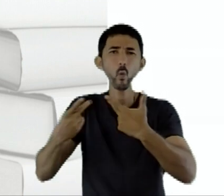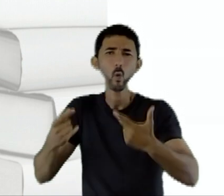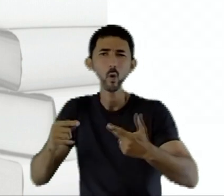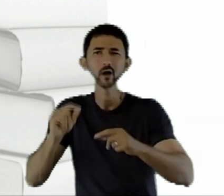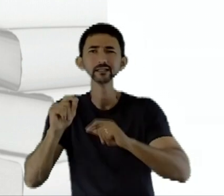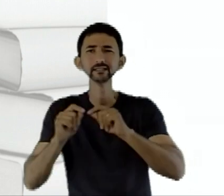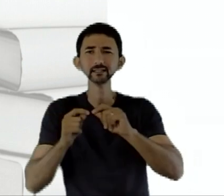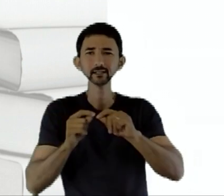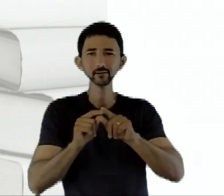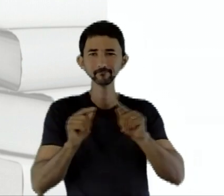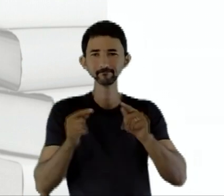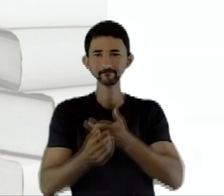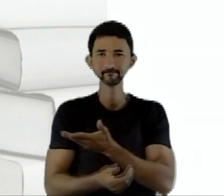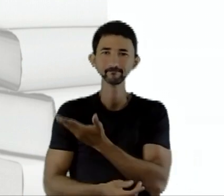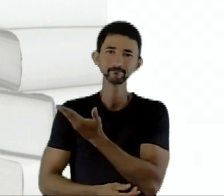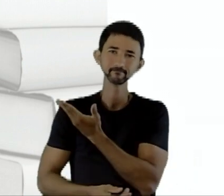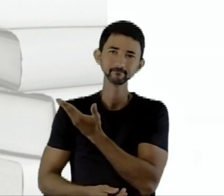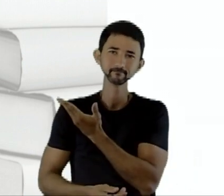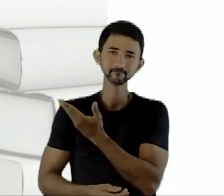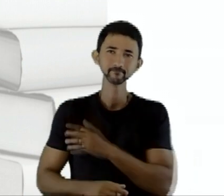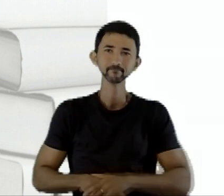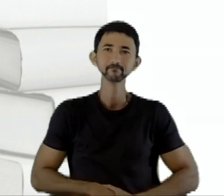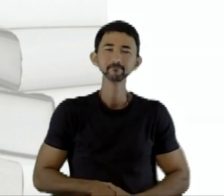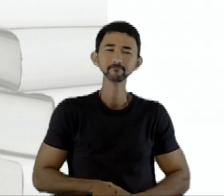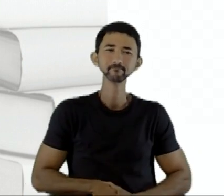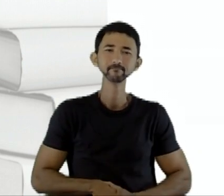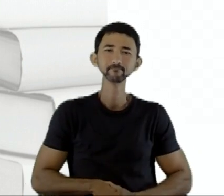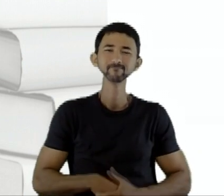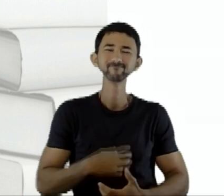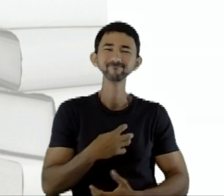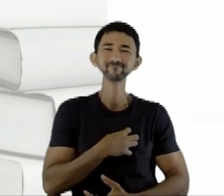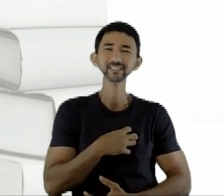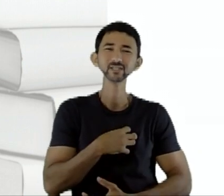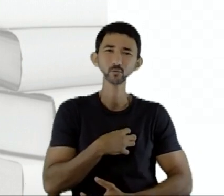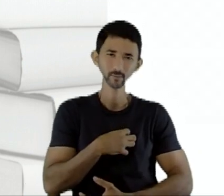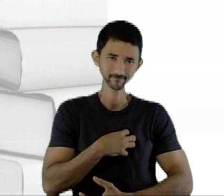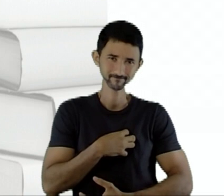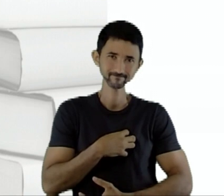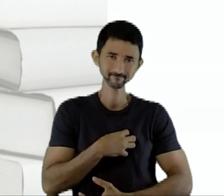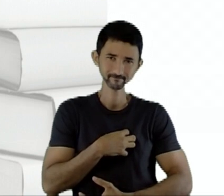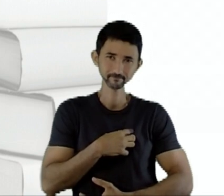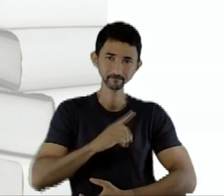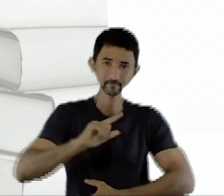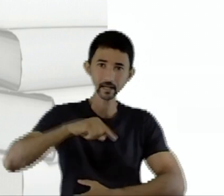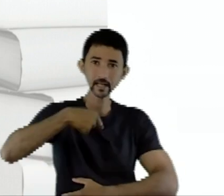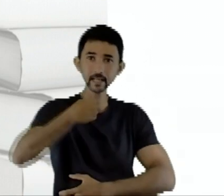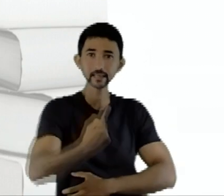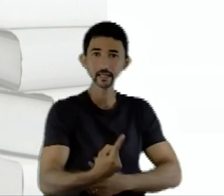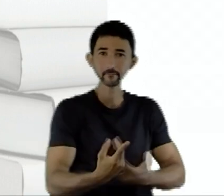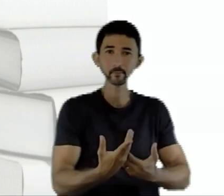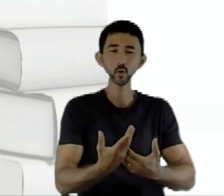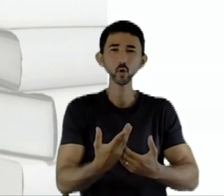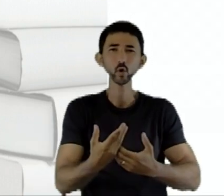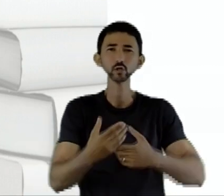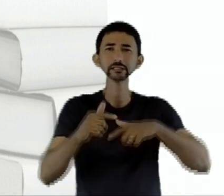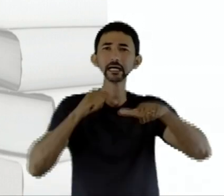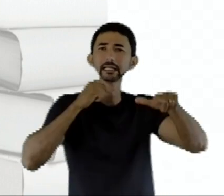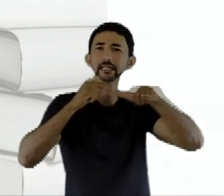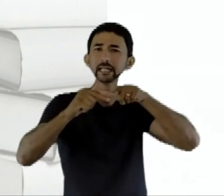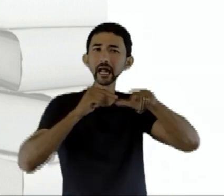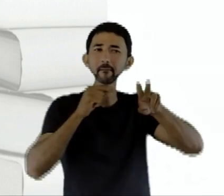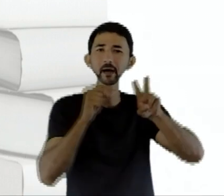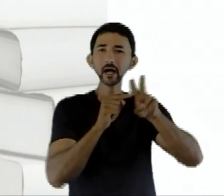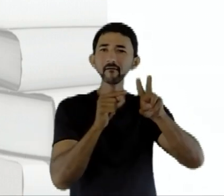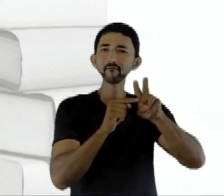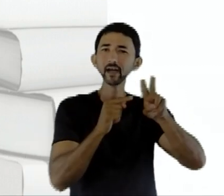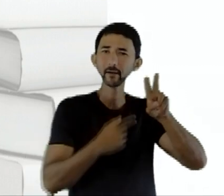ela aparece bem aqui para você, que são os sintomas. Depois, aparece o verbo trabalhar